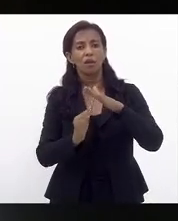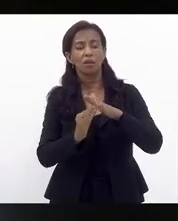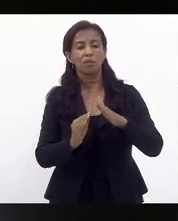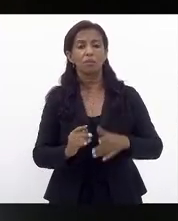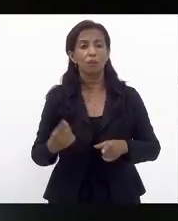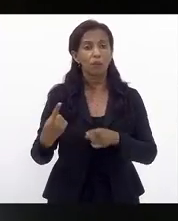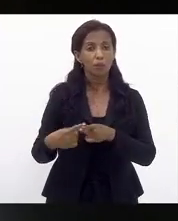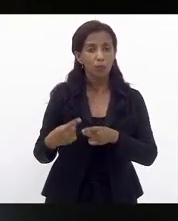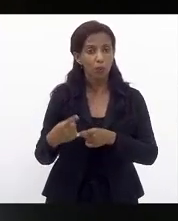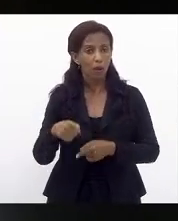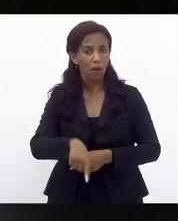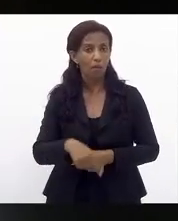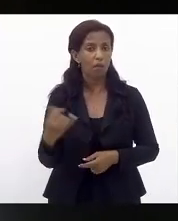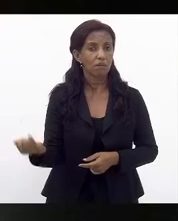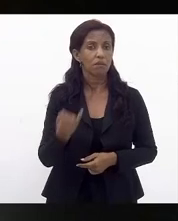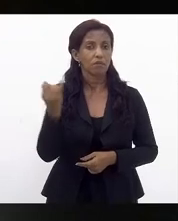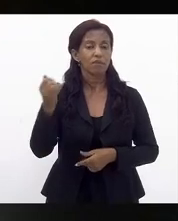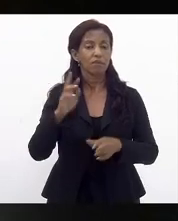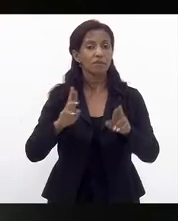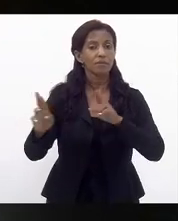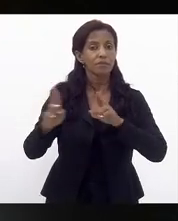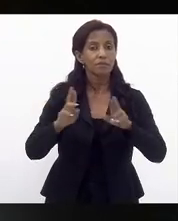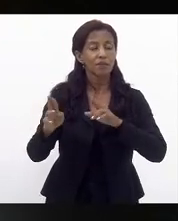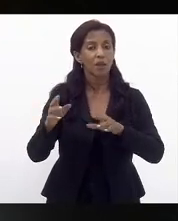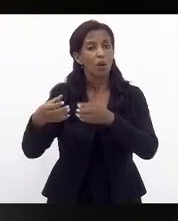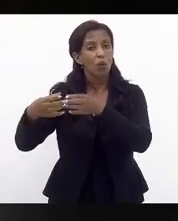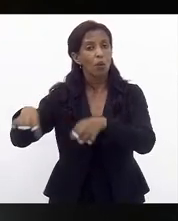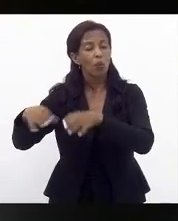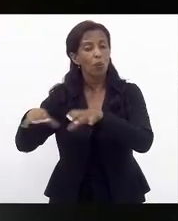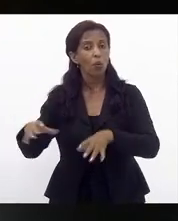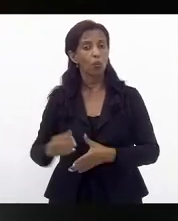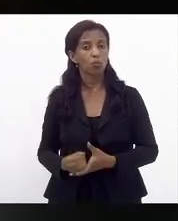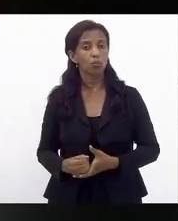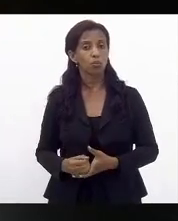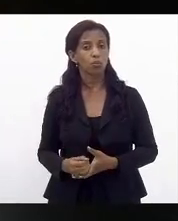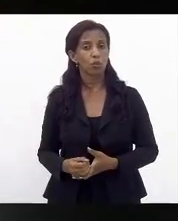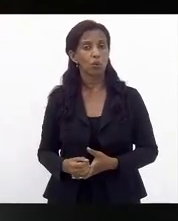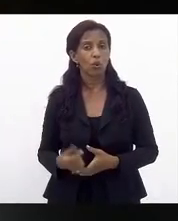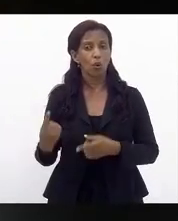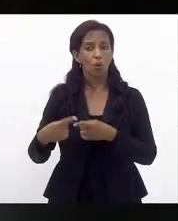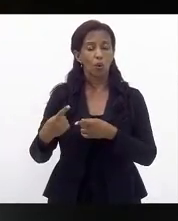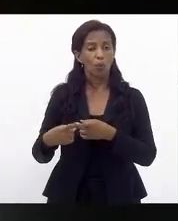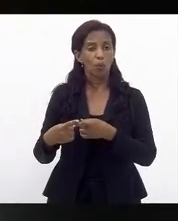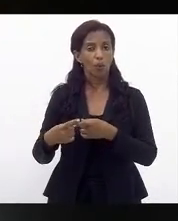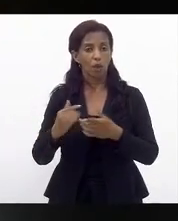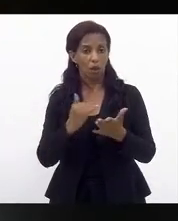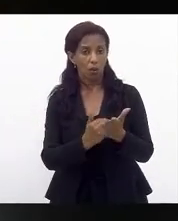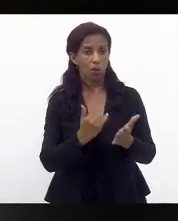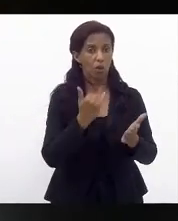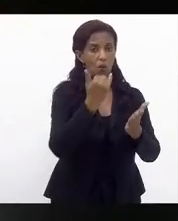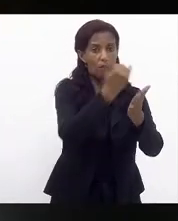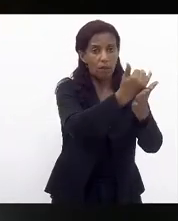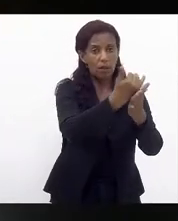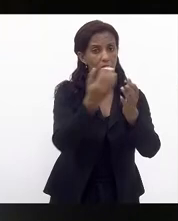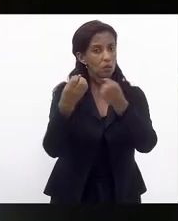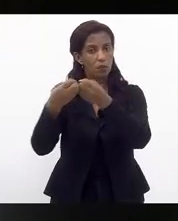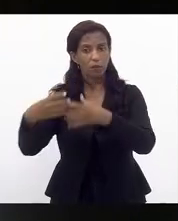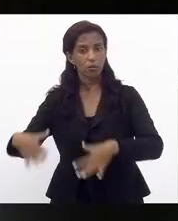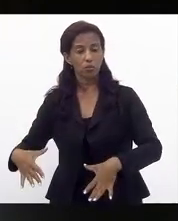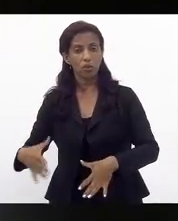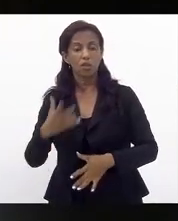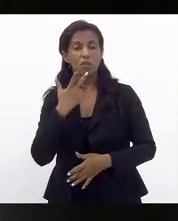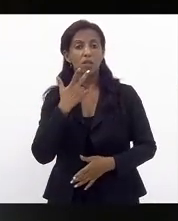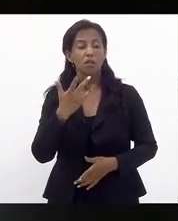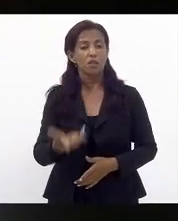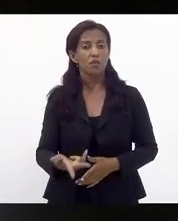É porque ela é fundamental em relação concurso público que abunda não prejudica que se eu pudesse falei do